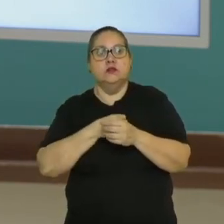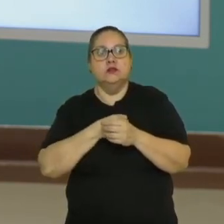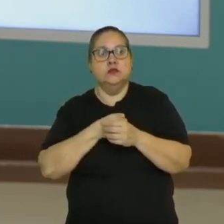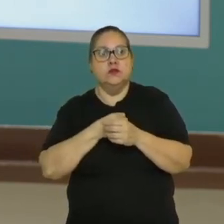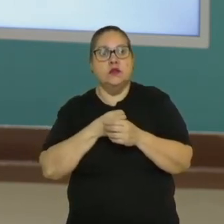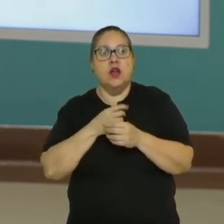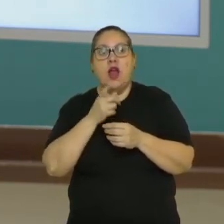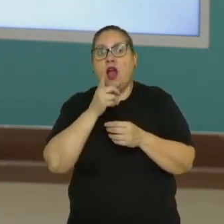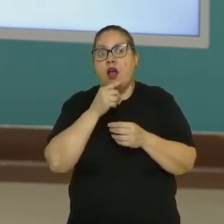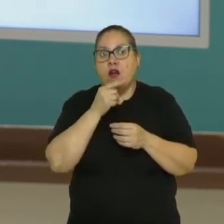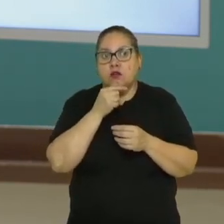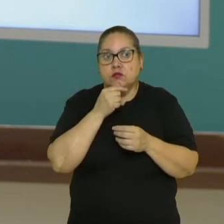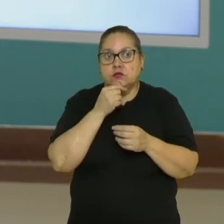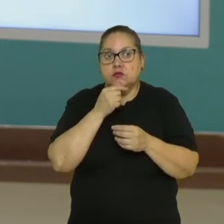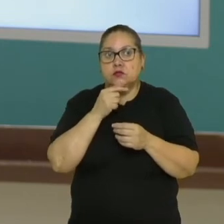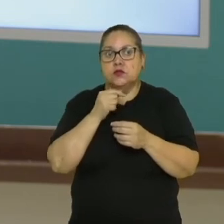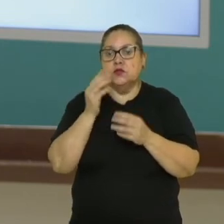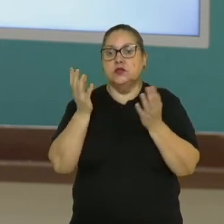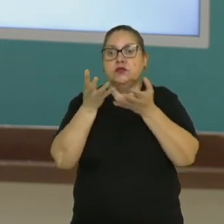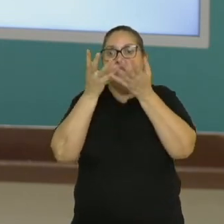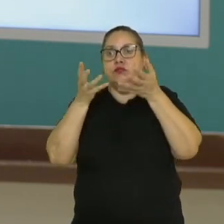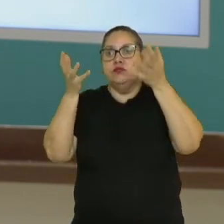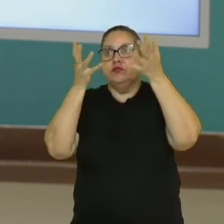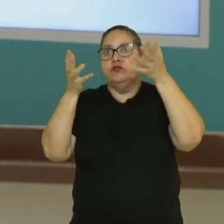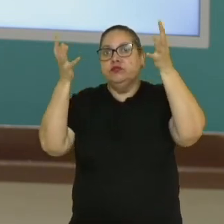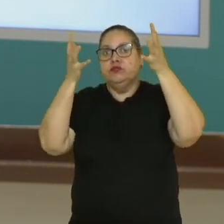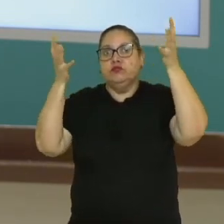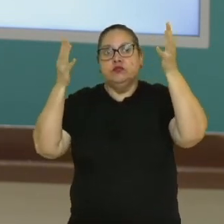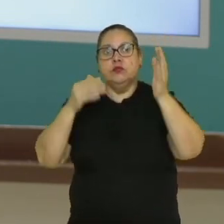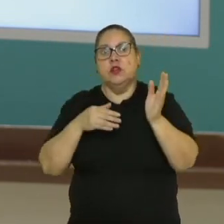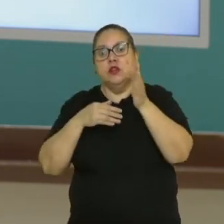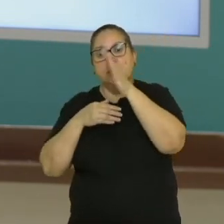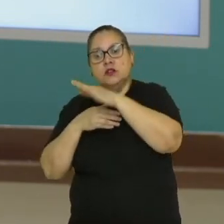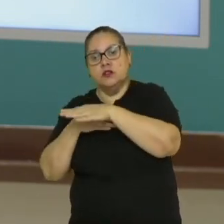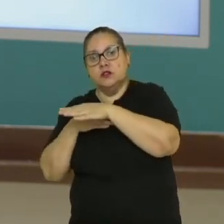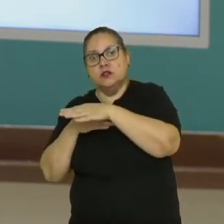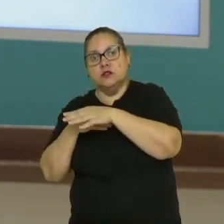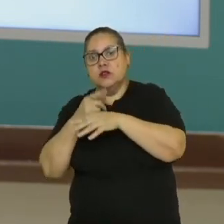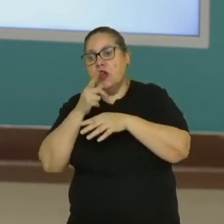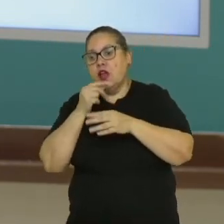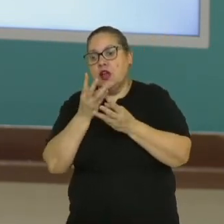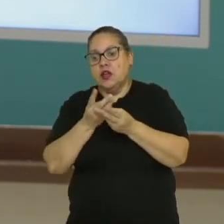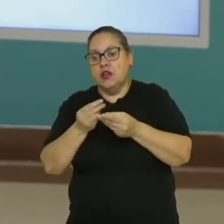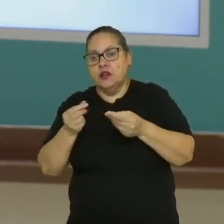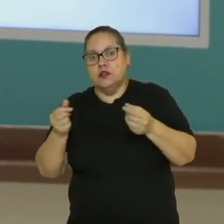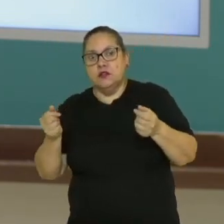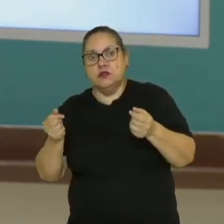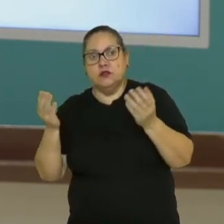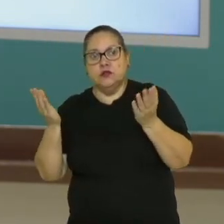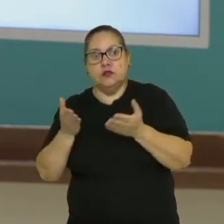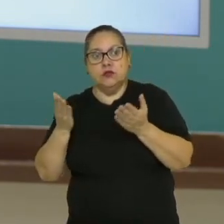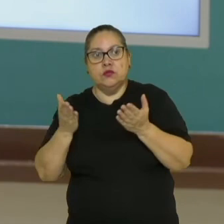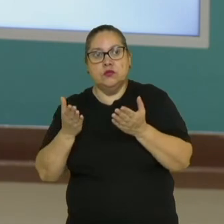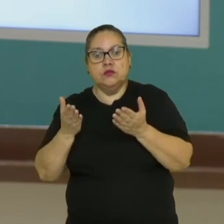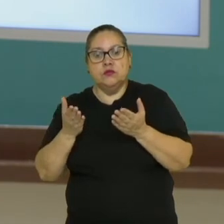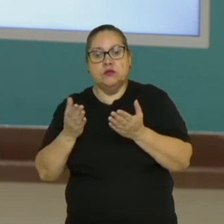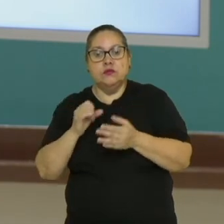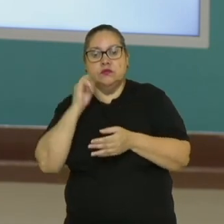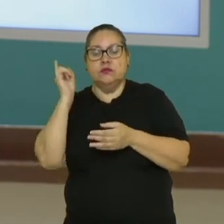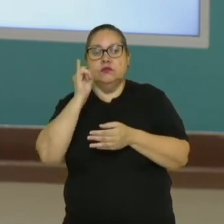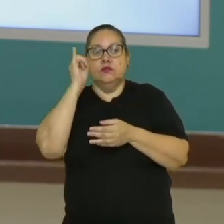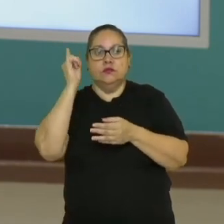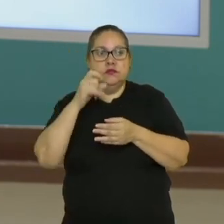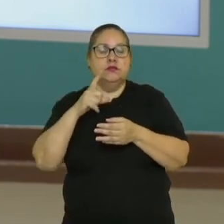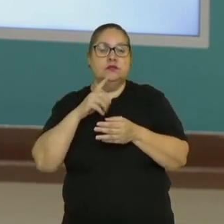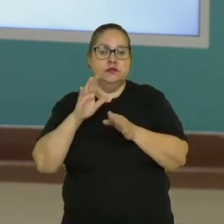meteoroides. A água no estado gasoso na Terra primitiva e água no estado líquido na Terra atualmente. Super